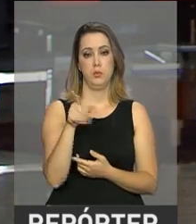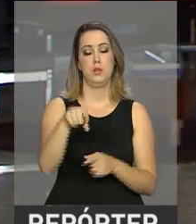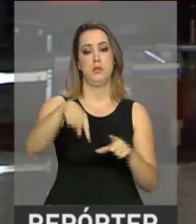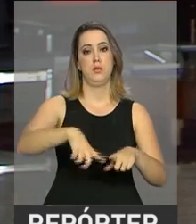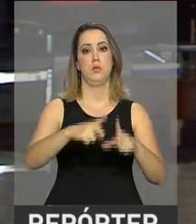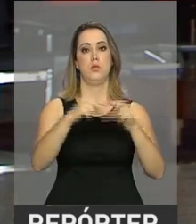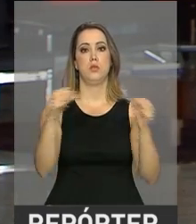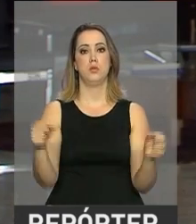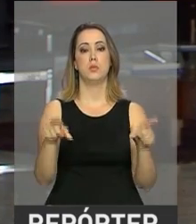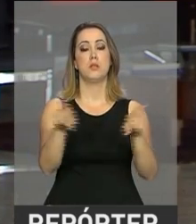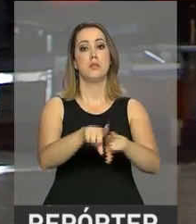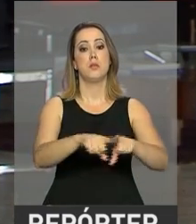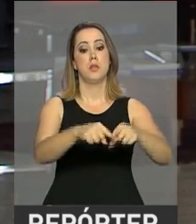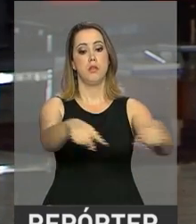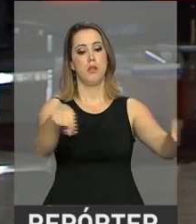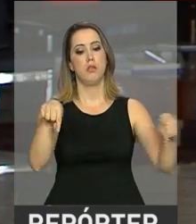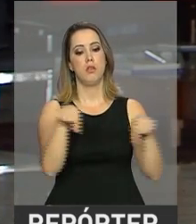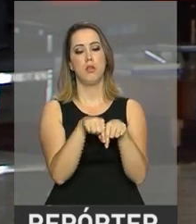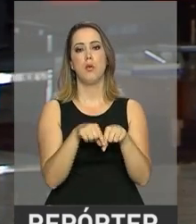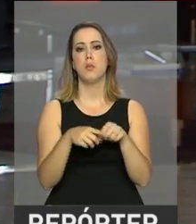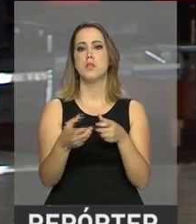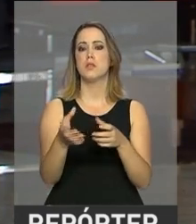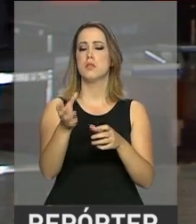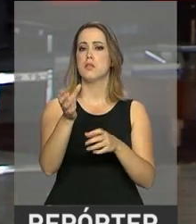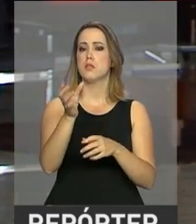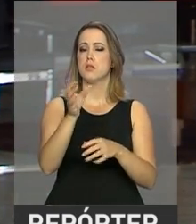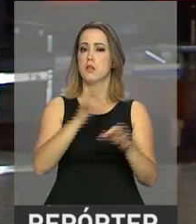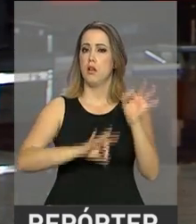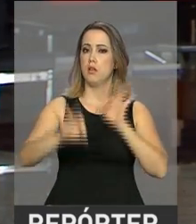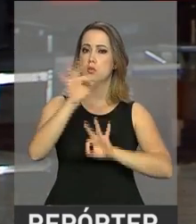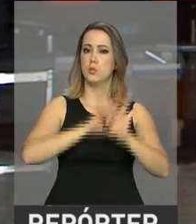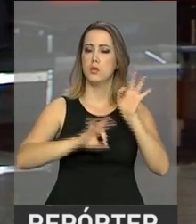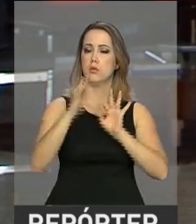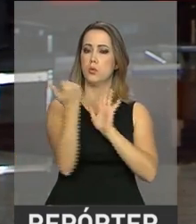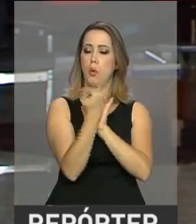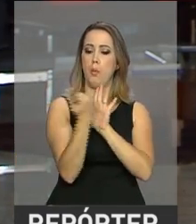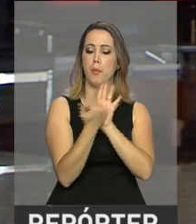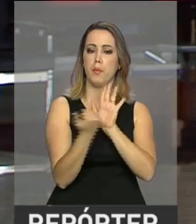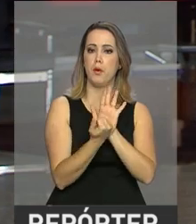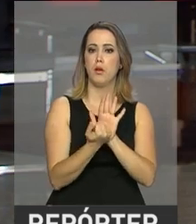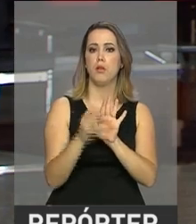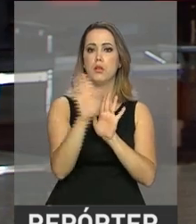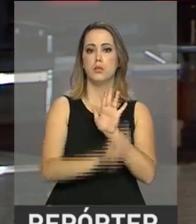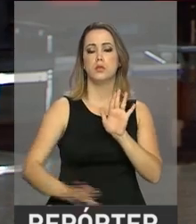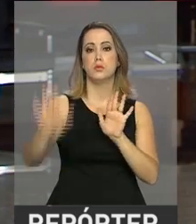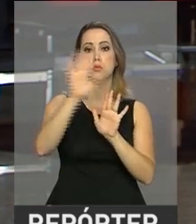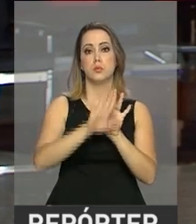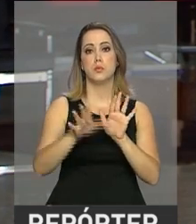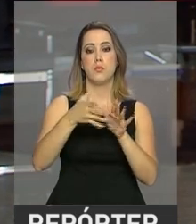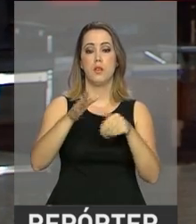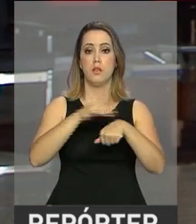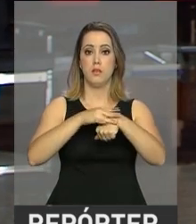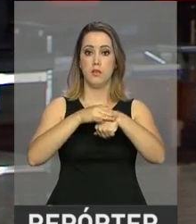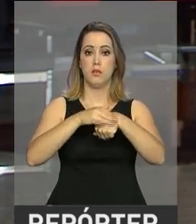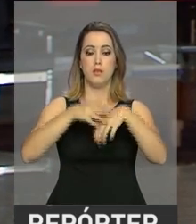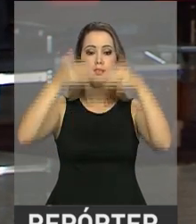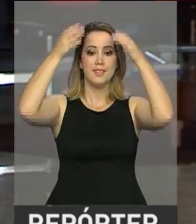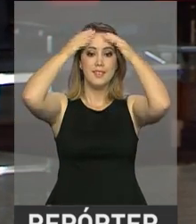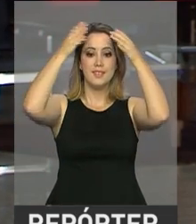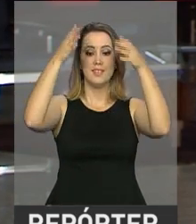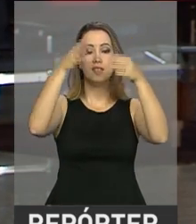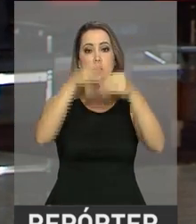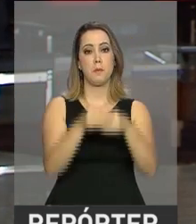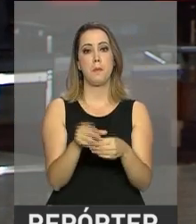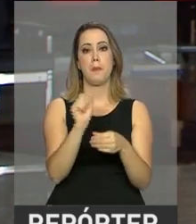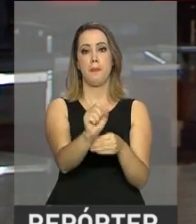também que fica a Sala Nacional de Coordenação e Controle do Plano Nacional de Enfrentamento à Microcefalia.